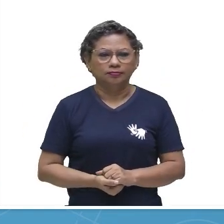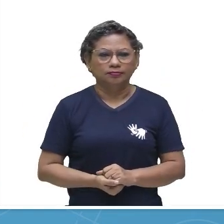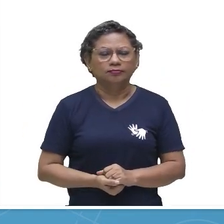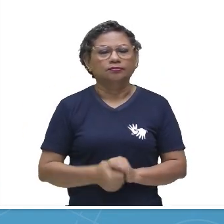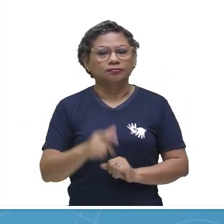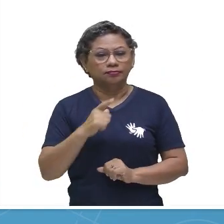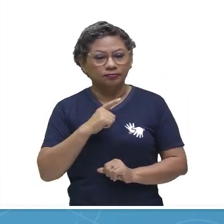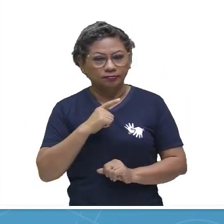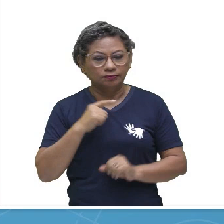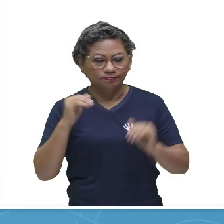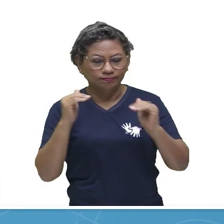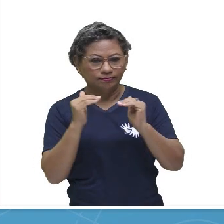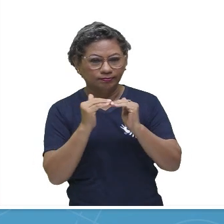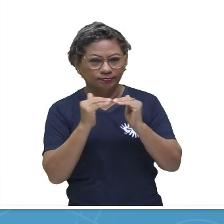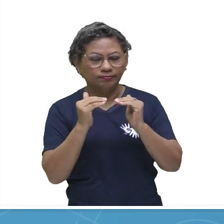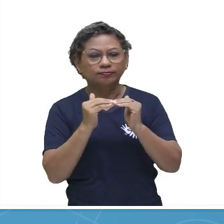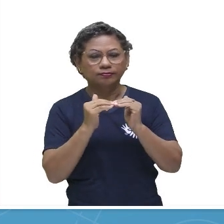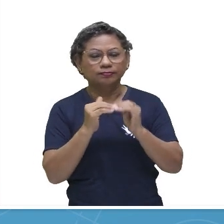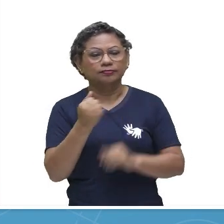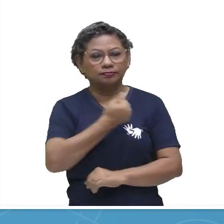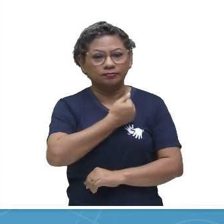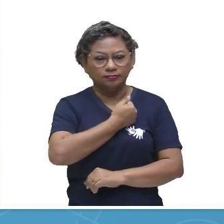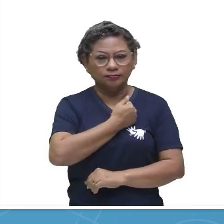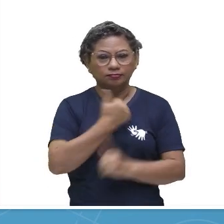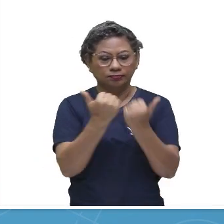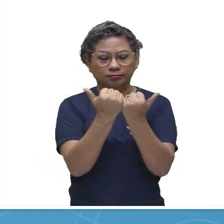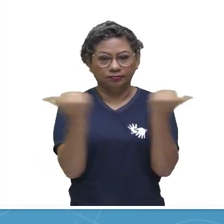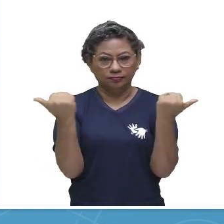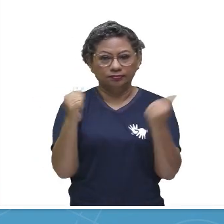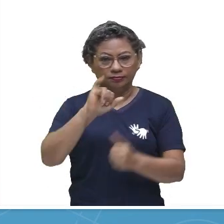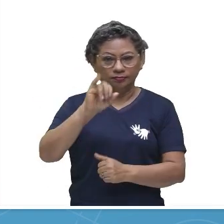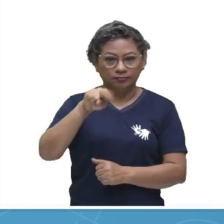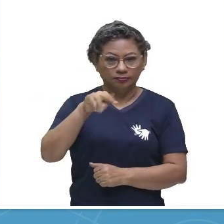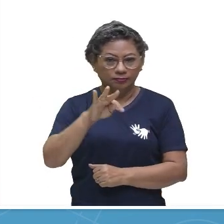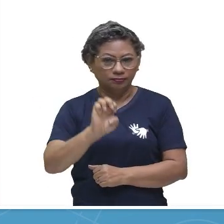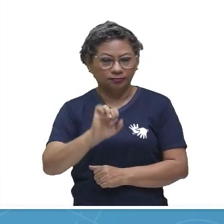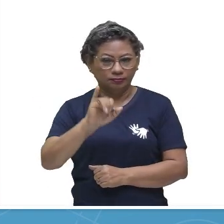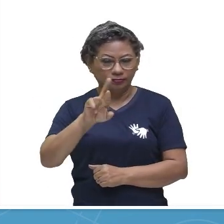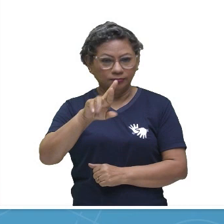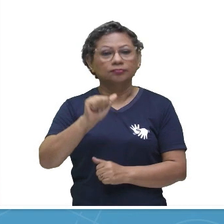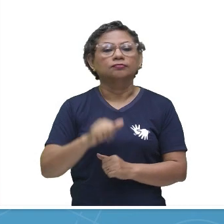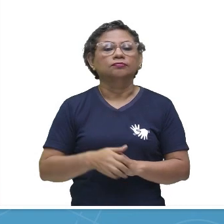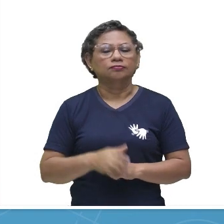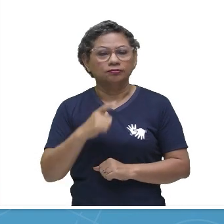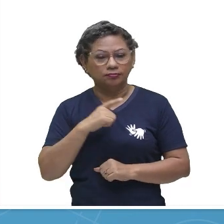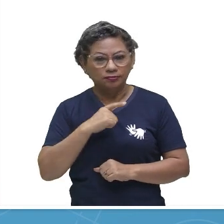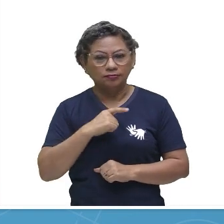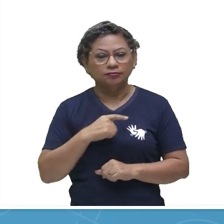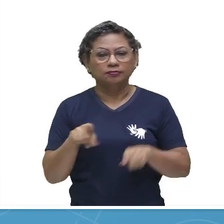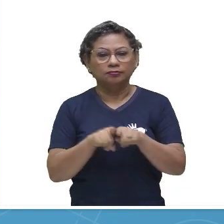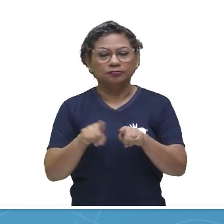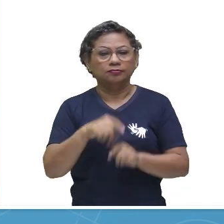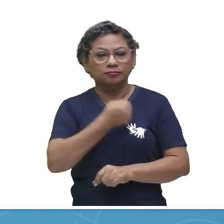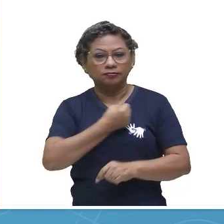funciona para números inteiros, ela é válida para números inteiros, também será válida para números racionais, ou seja, números em forma de fração. Então,